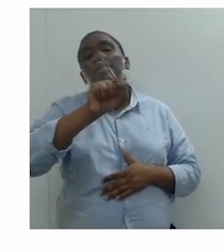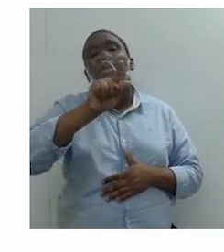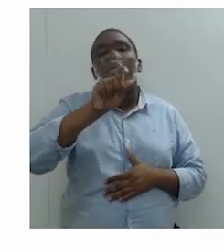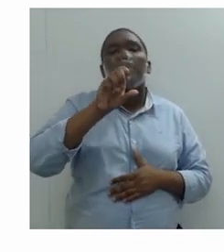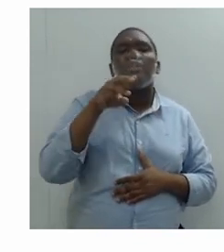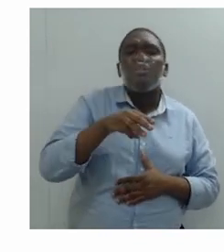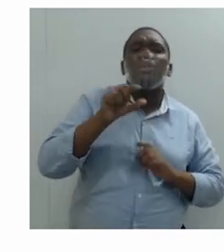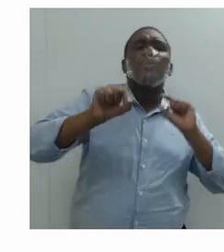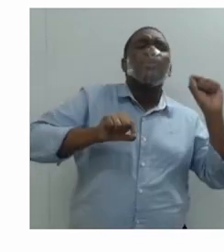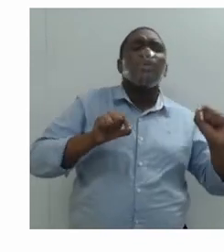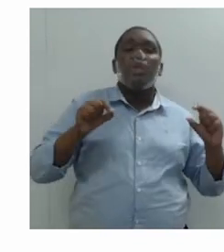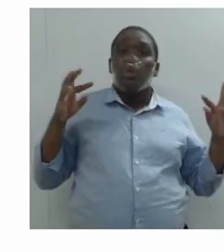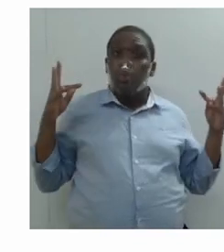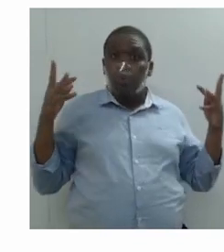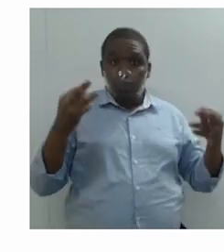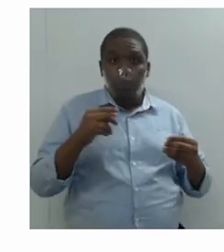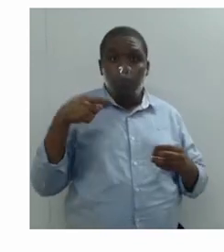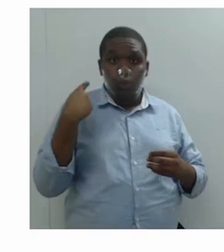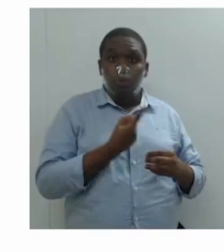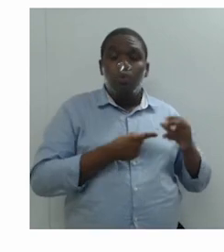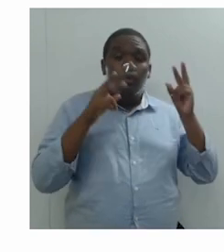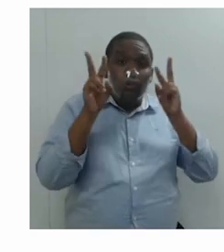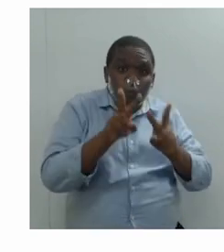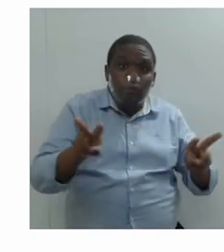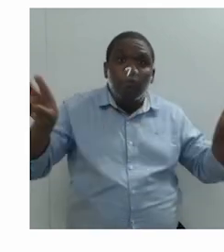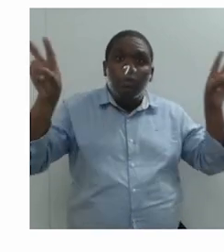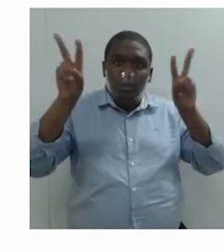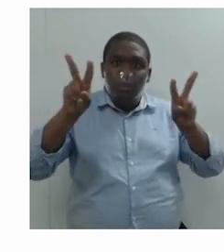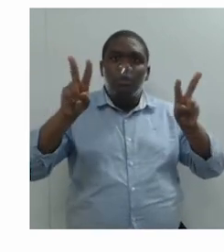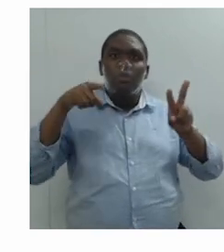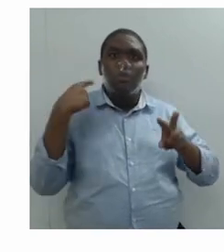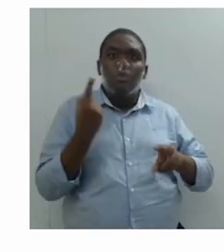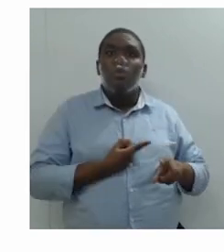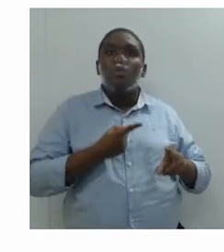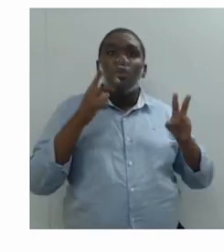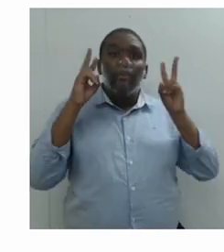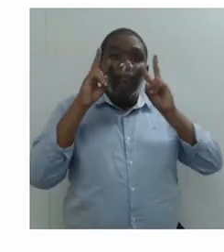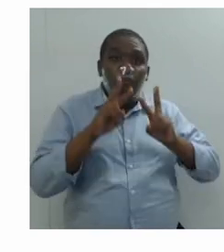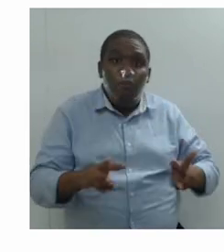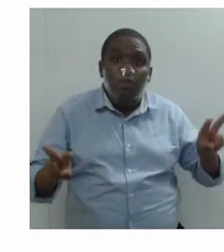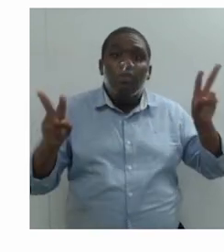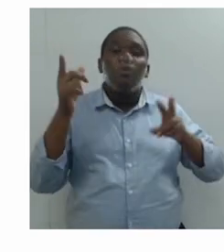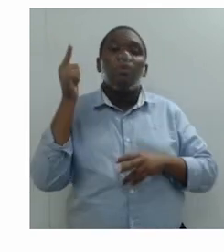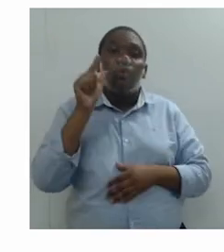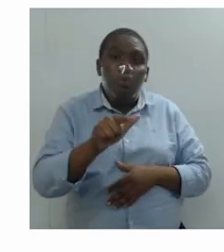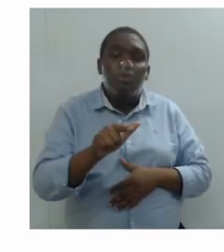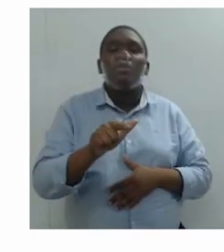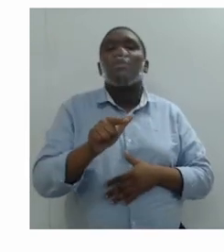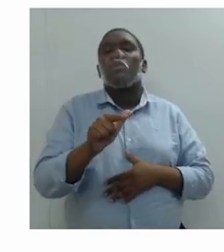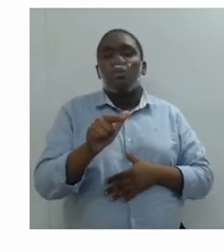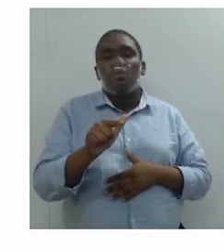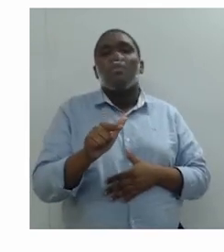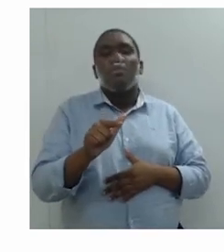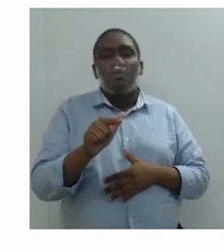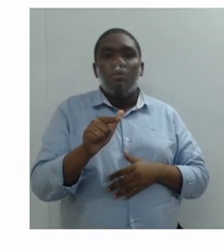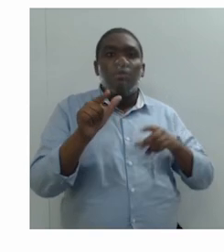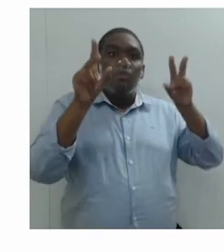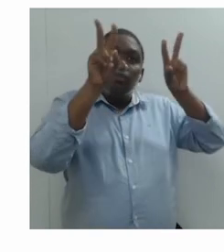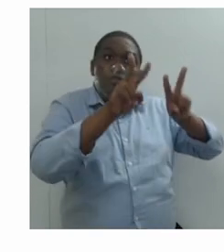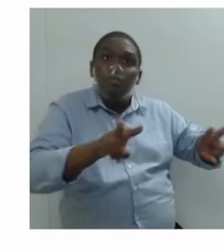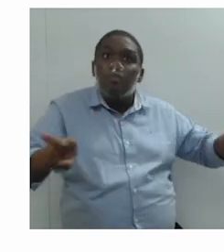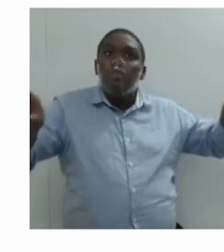que nós vemos. O que a nossa visão alcança é paisagem. Não